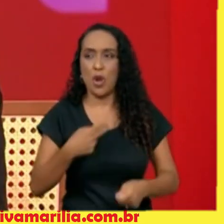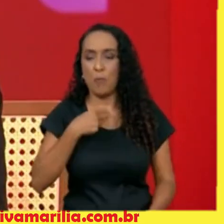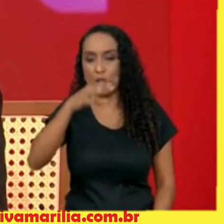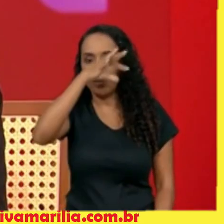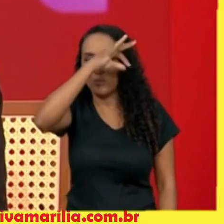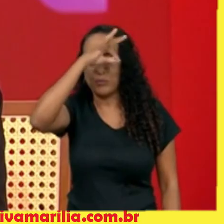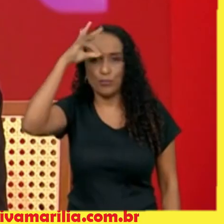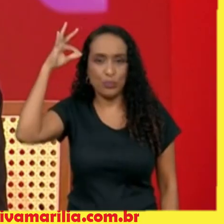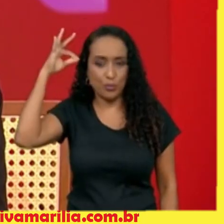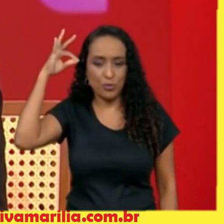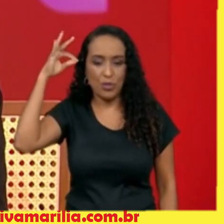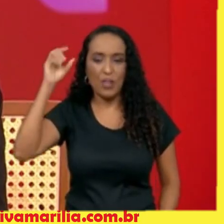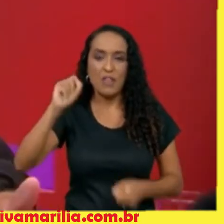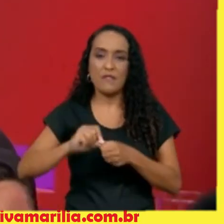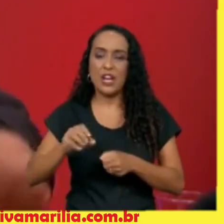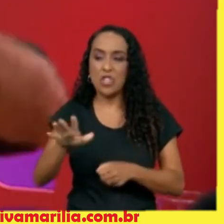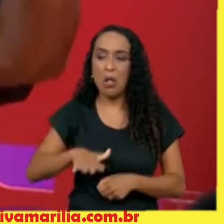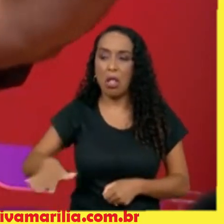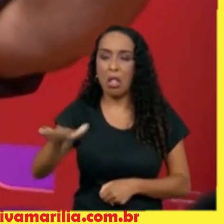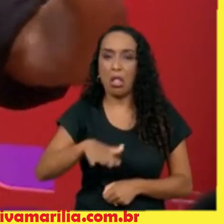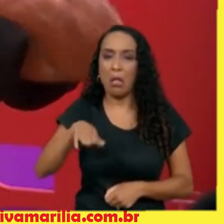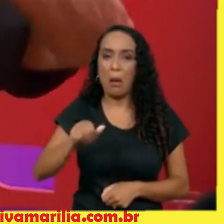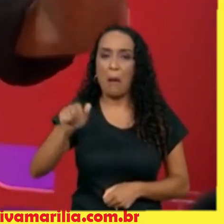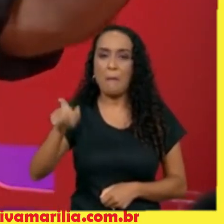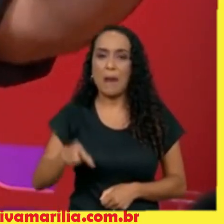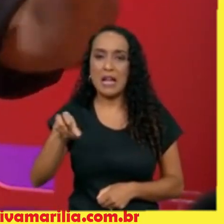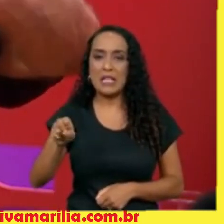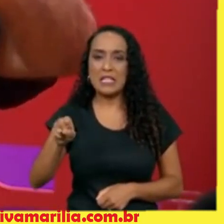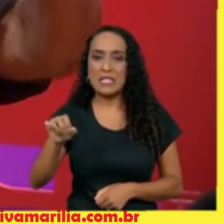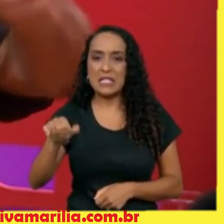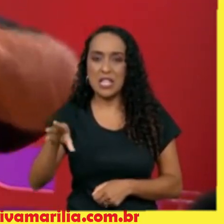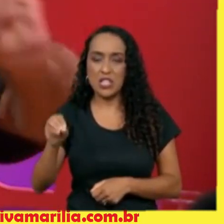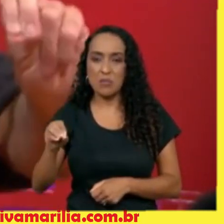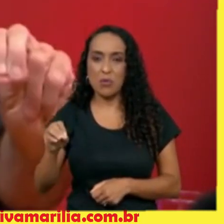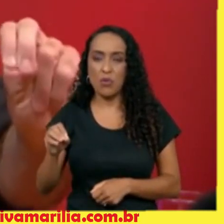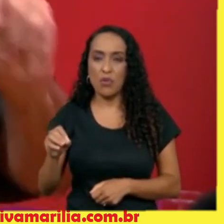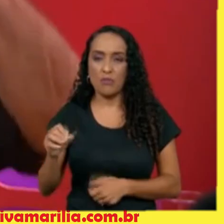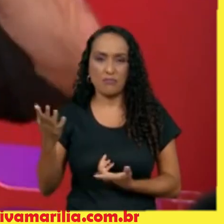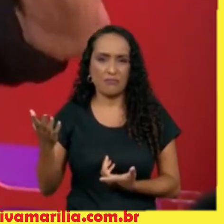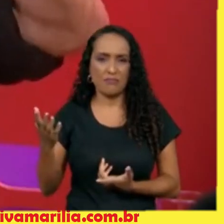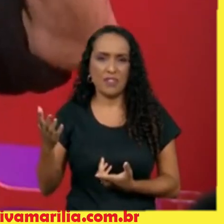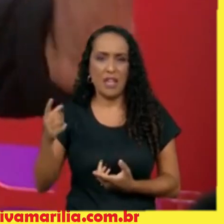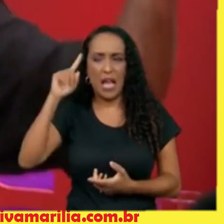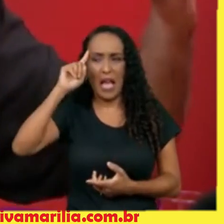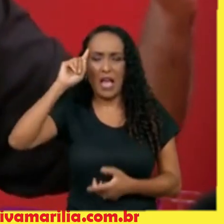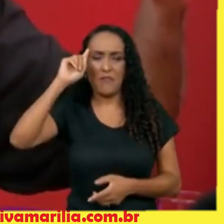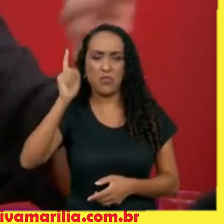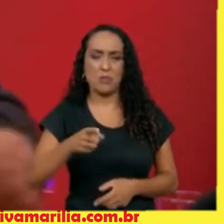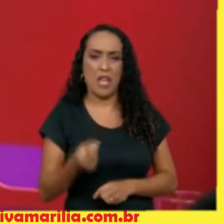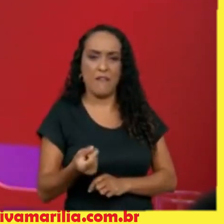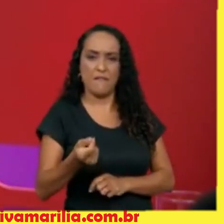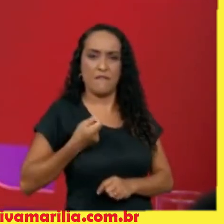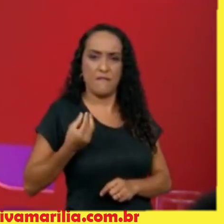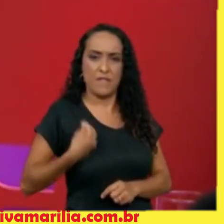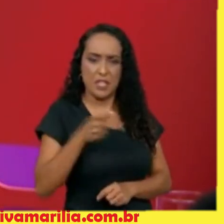ficar num marxismo vulgar, achando que se você melhorar a vida econômica das pessoas, as pessoas vão espontaneamente